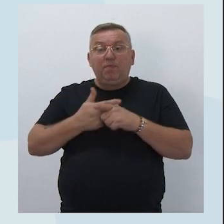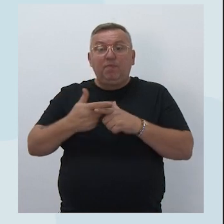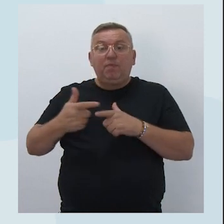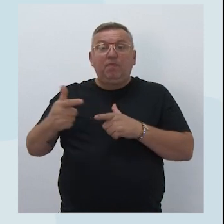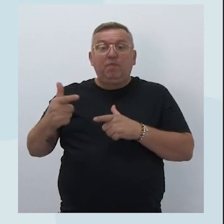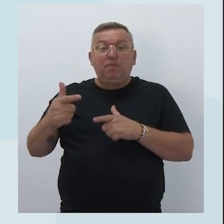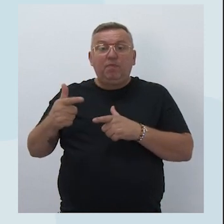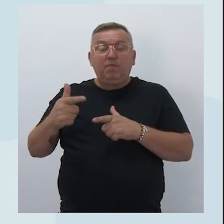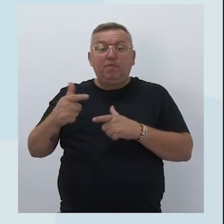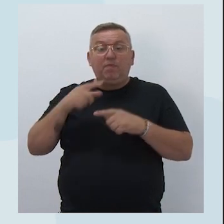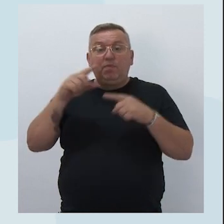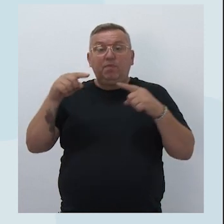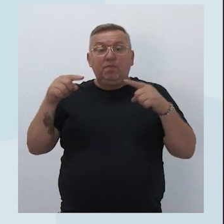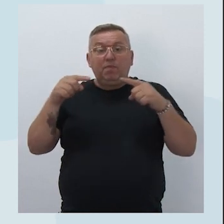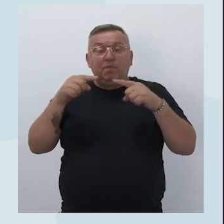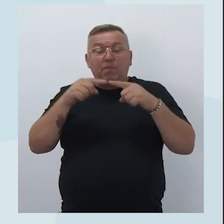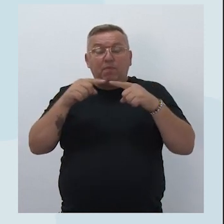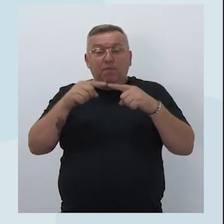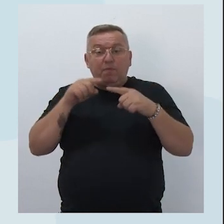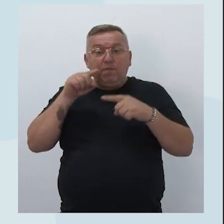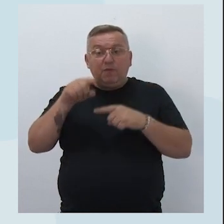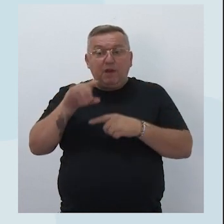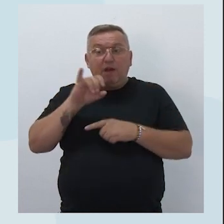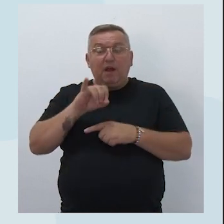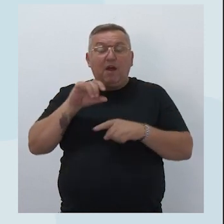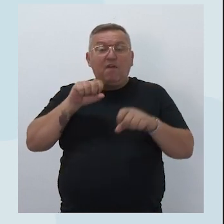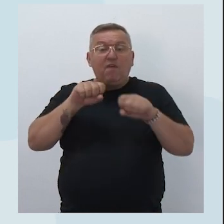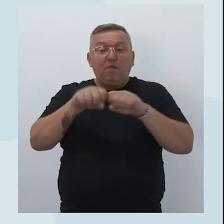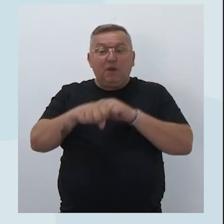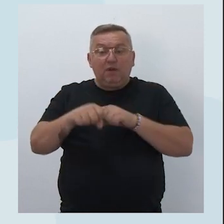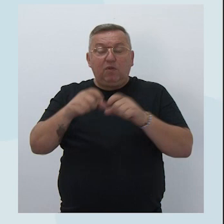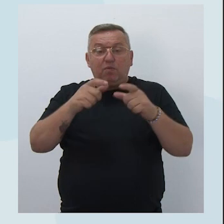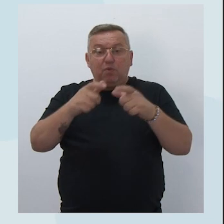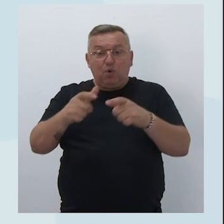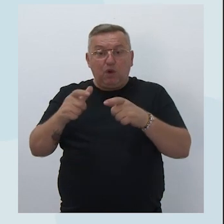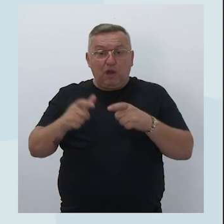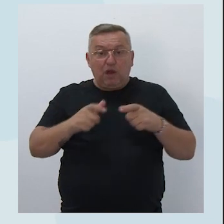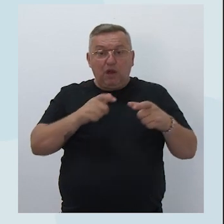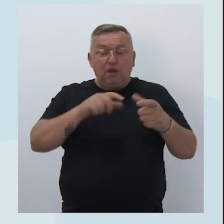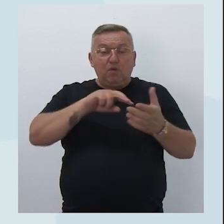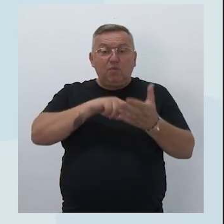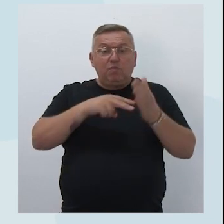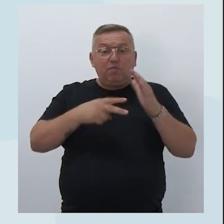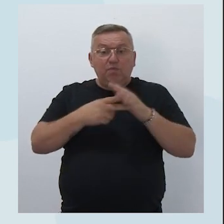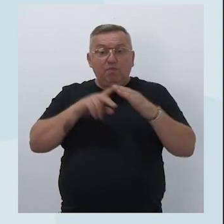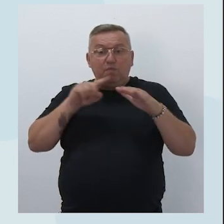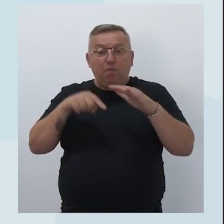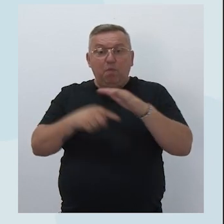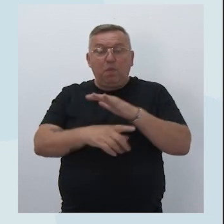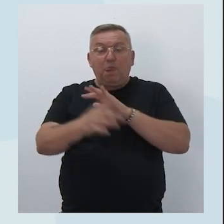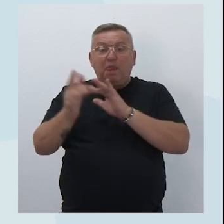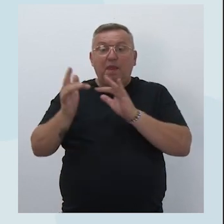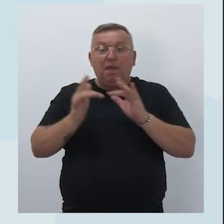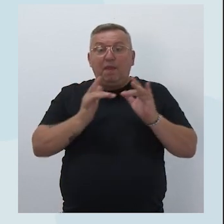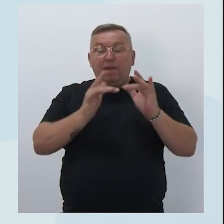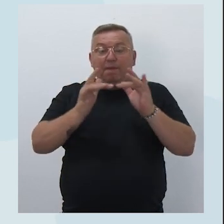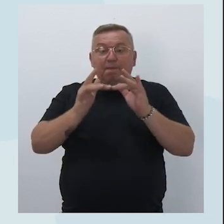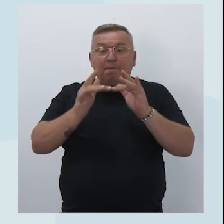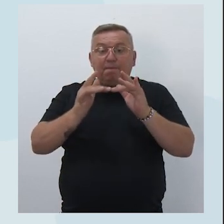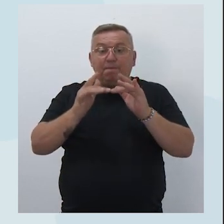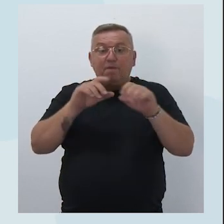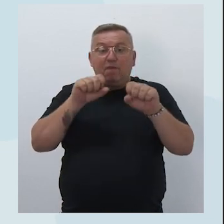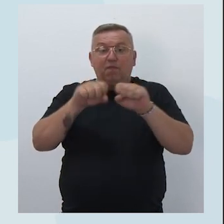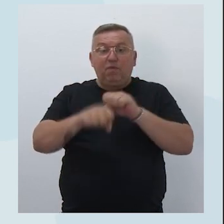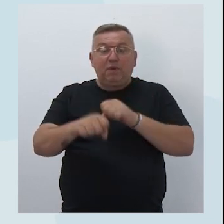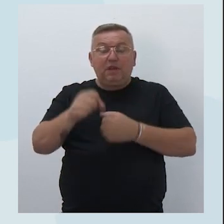sobre a finalidade dos itinerários formativos por área, o sentido do aprofundamento e a relação entre a